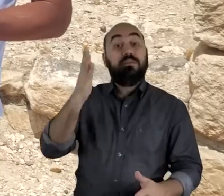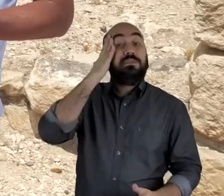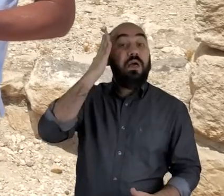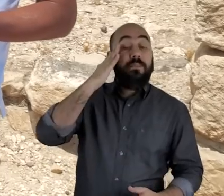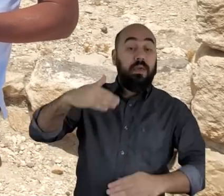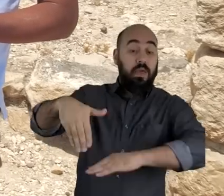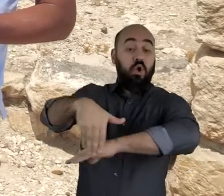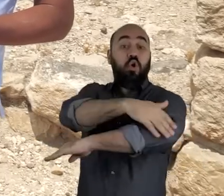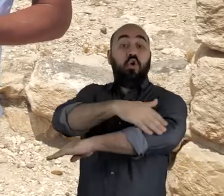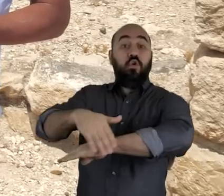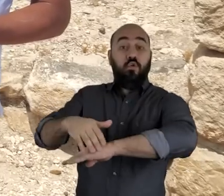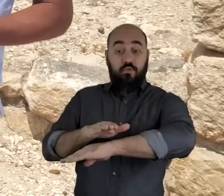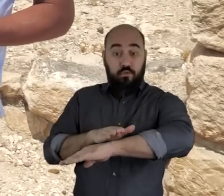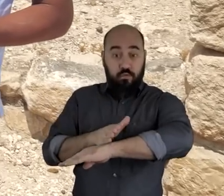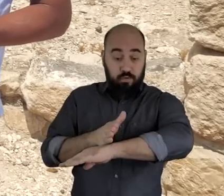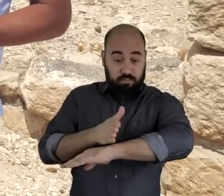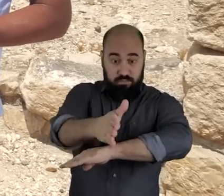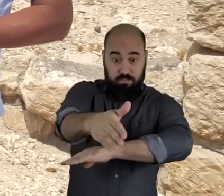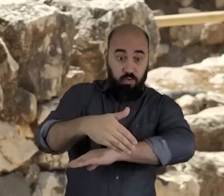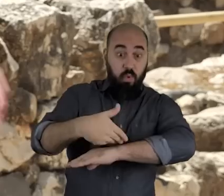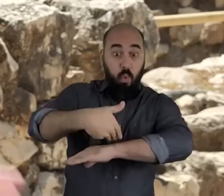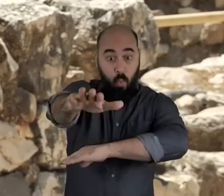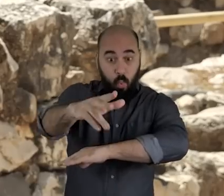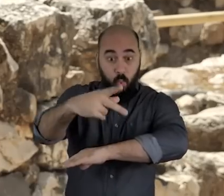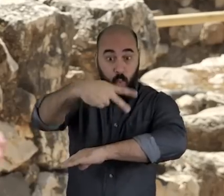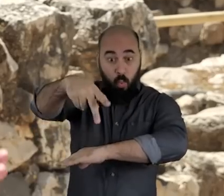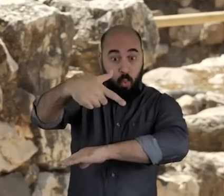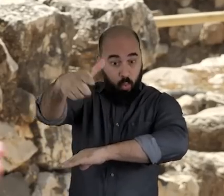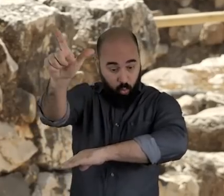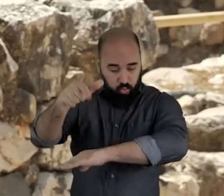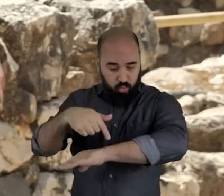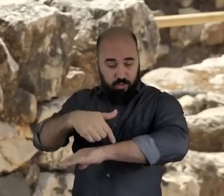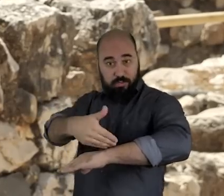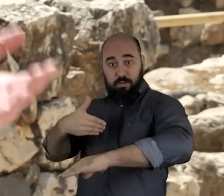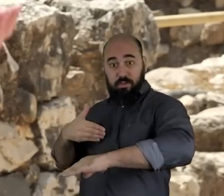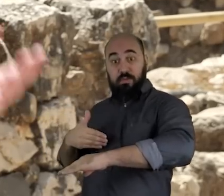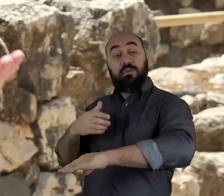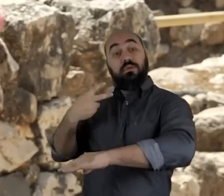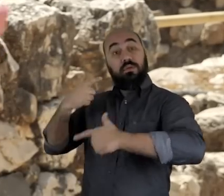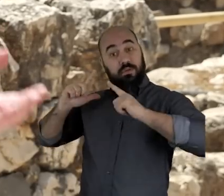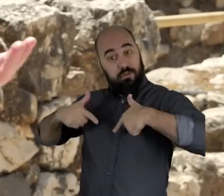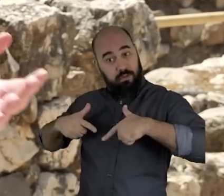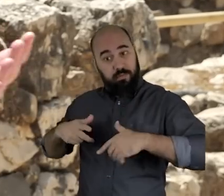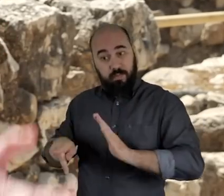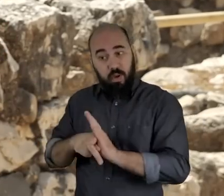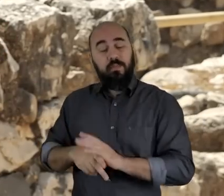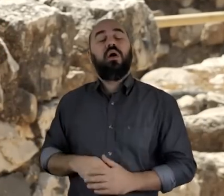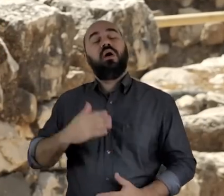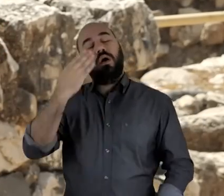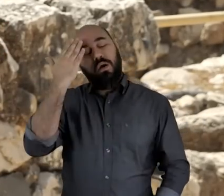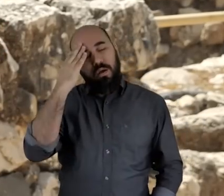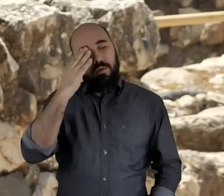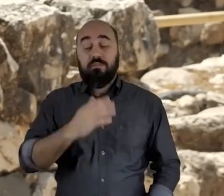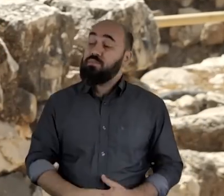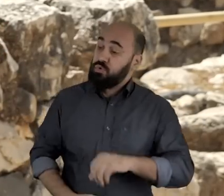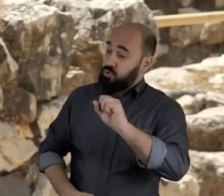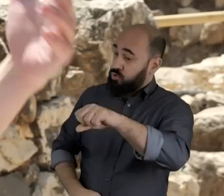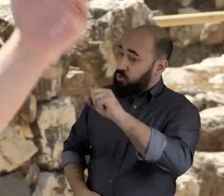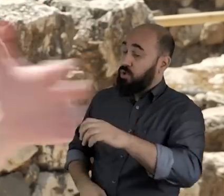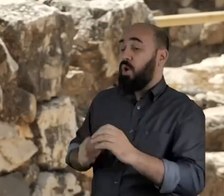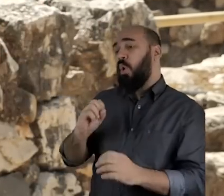mais susceptíveis ao ataque de um inimigo. Definitivamente pode ter sido. E também um outro objetivo pode ter sido para ter